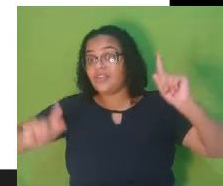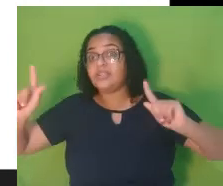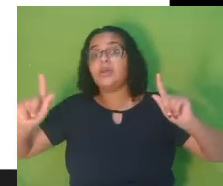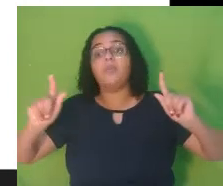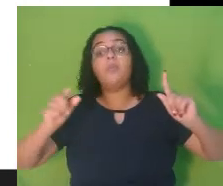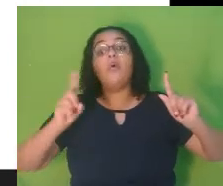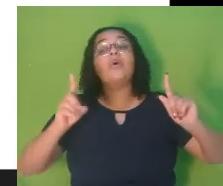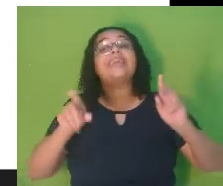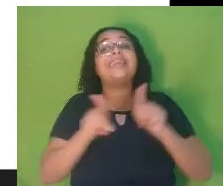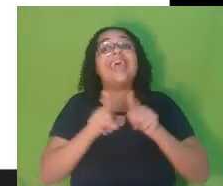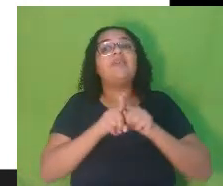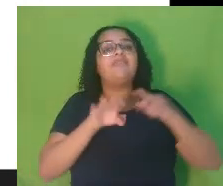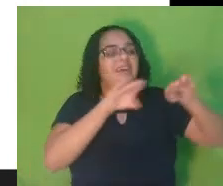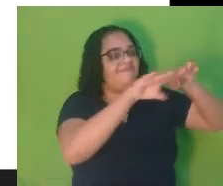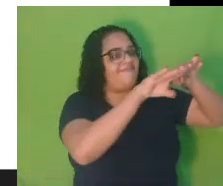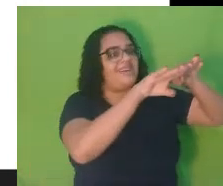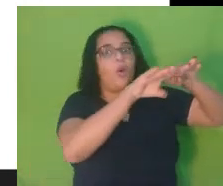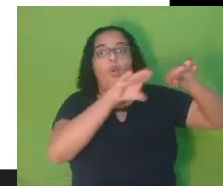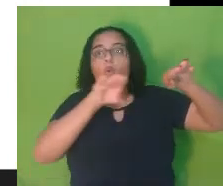dado por uma linha contínua.